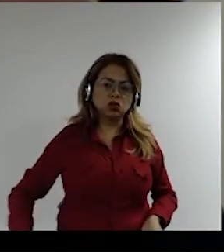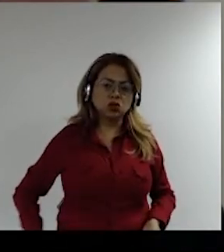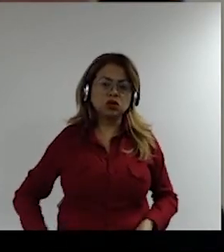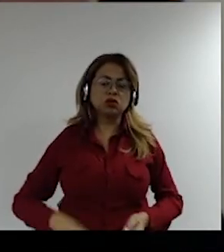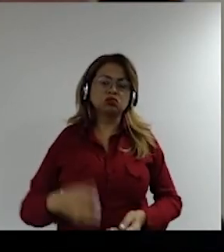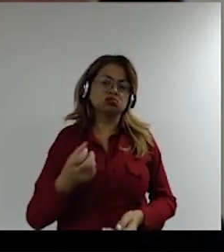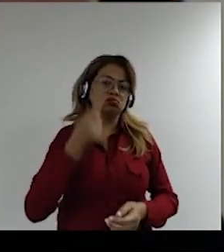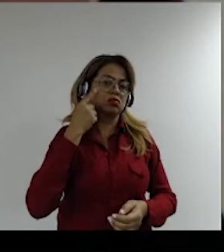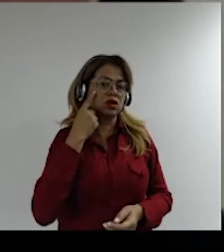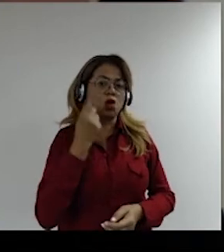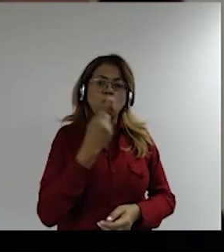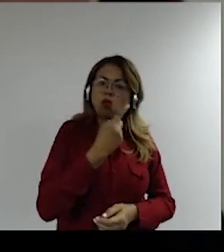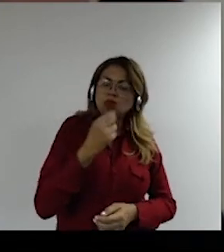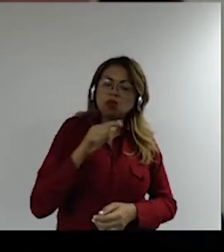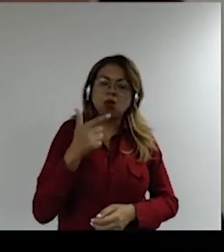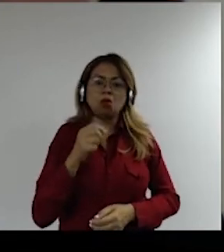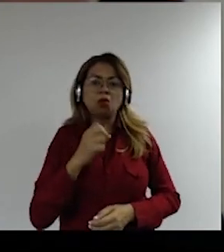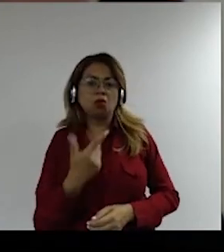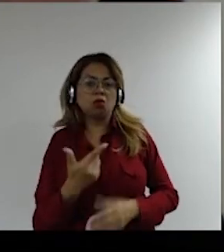uma ou outra,